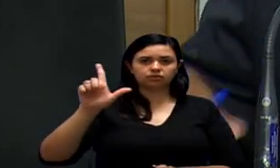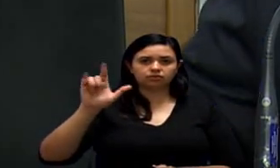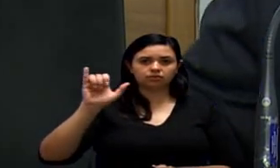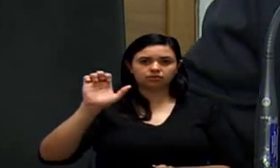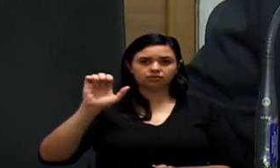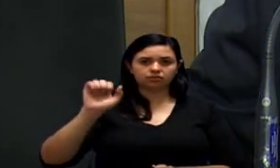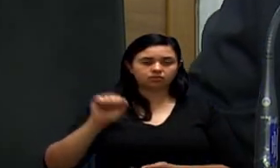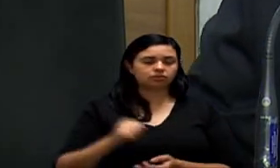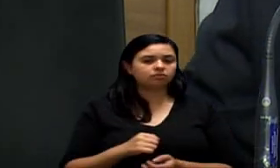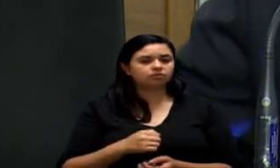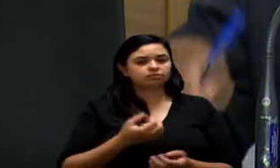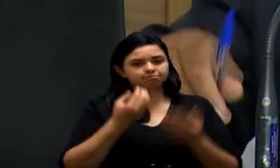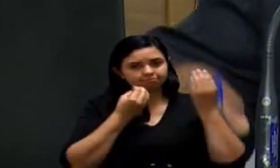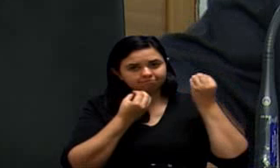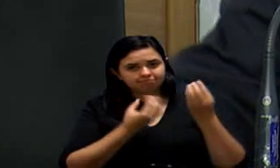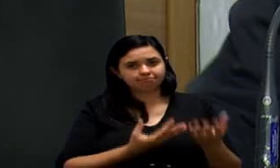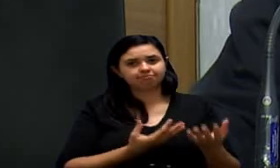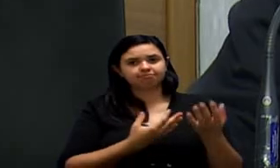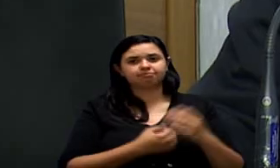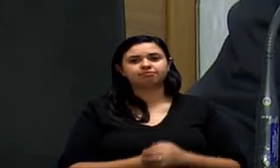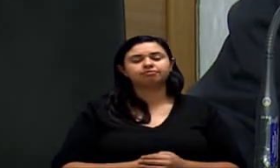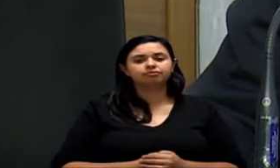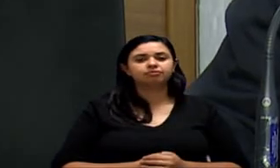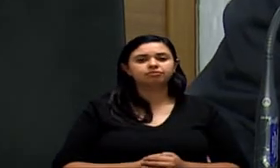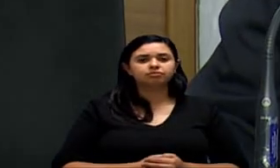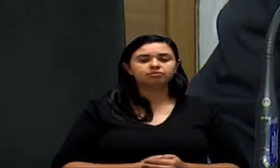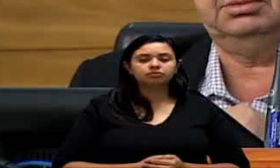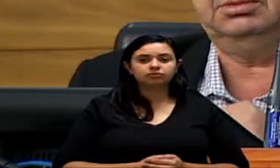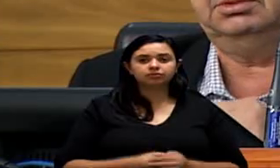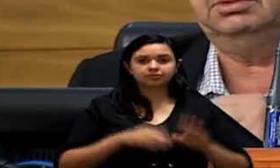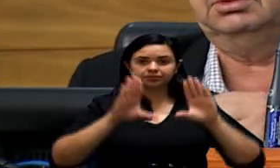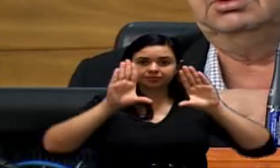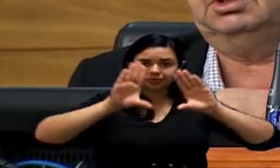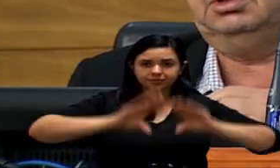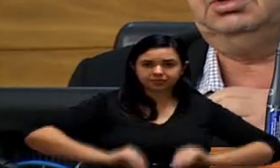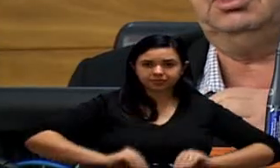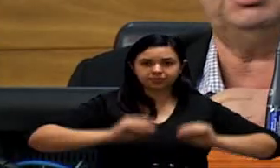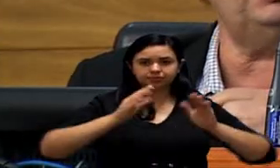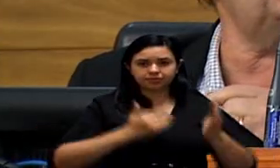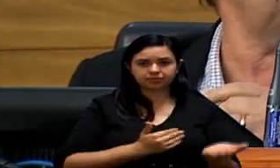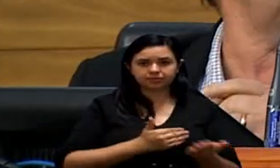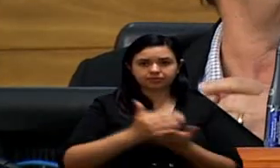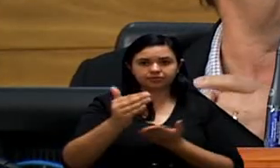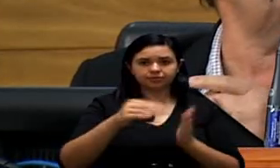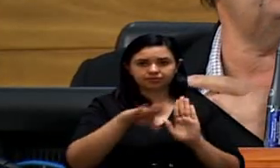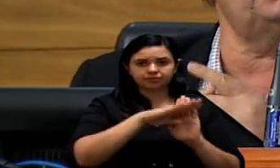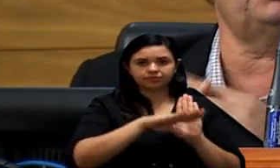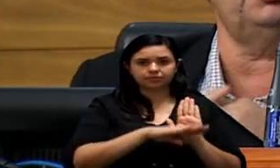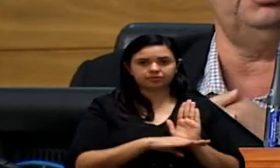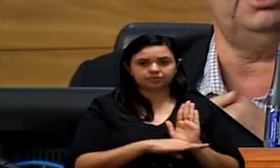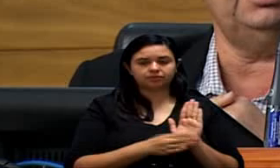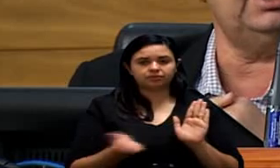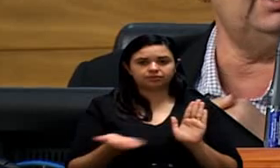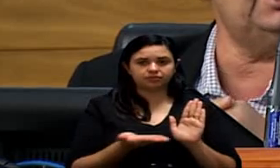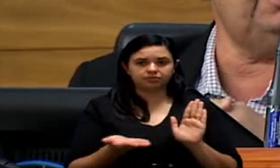vereador dessa casa. Eu gostaria que zerasse o painel para que nós possamos entrar na ordem do dia. Eu vou